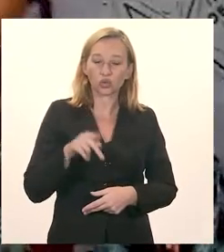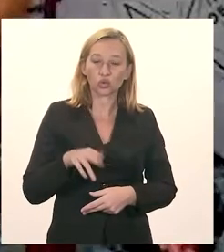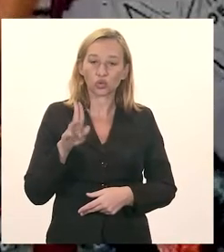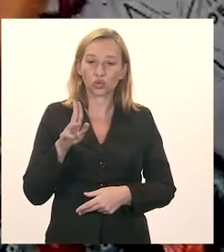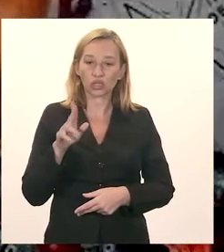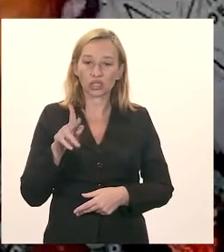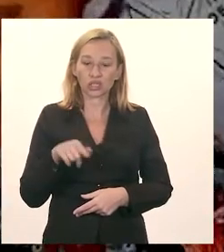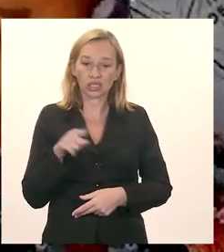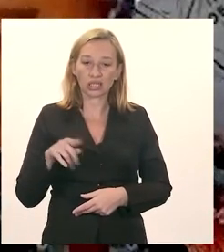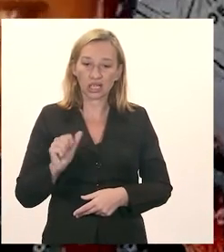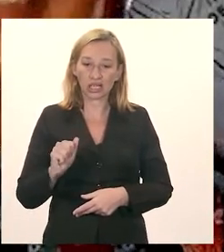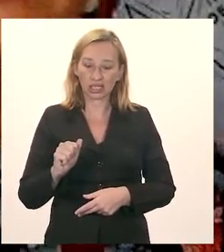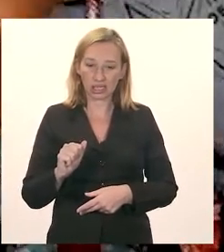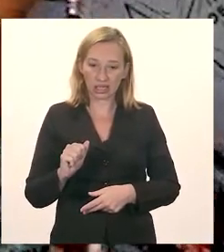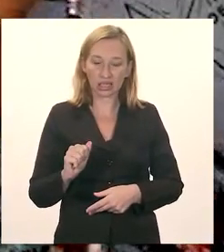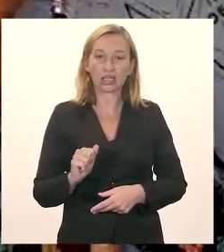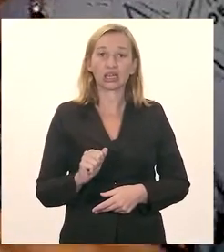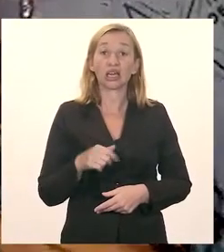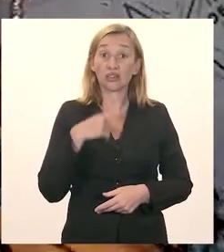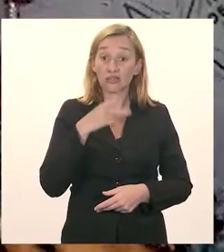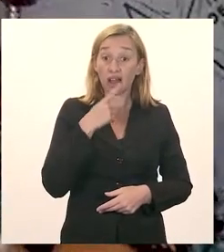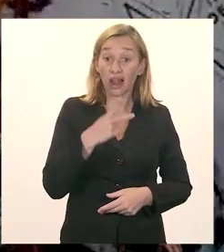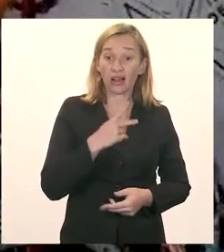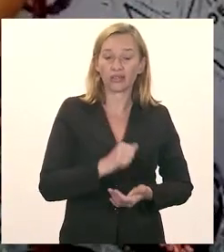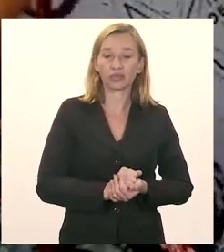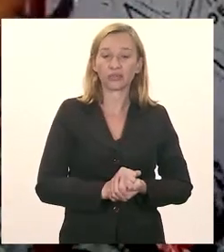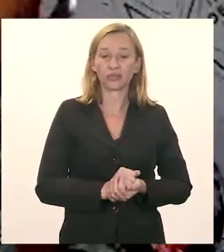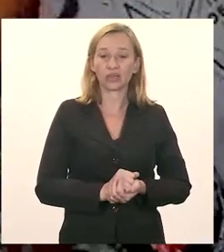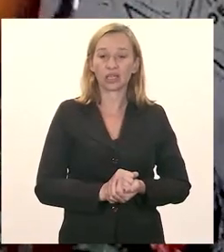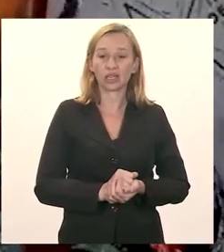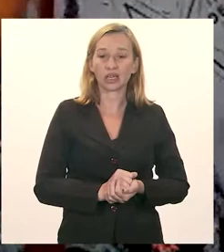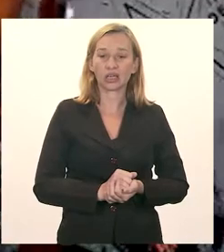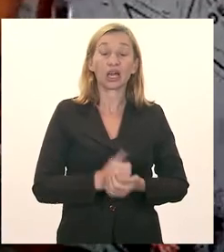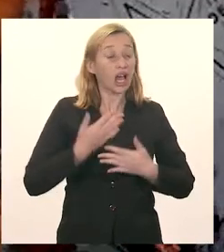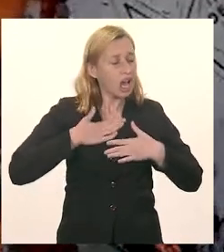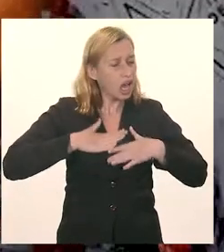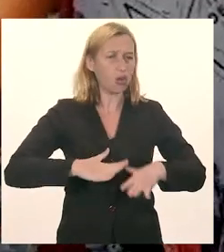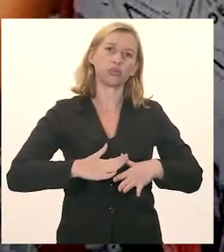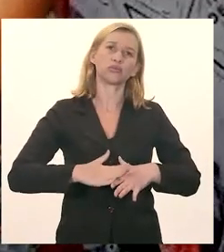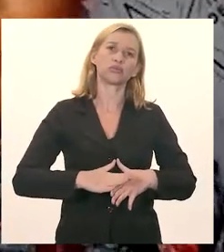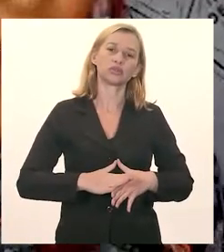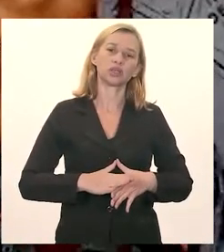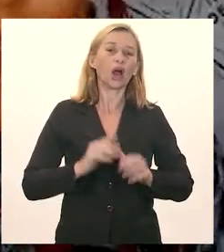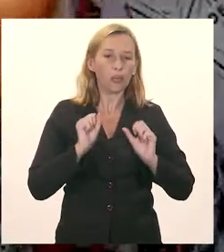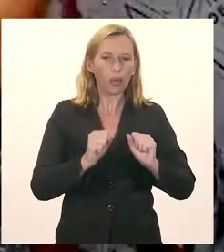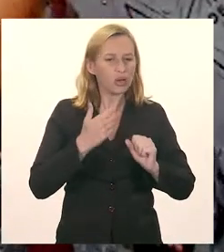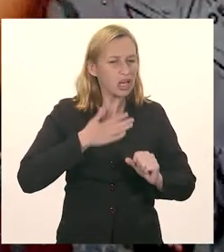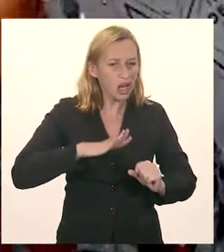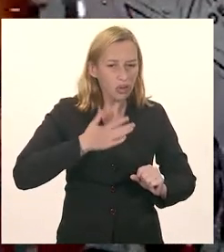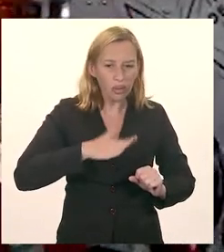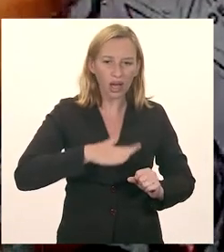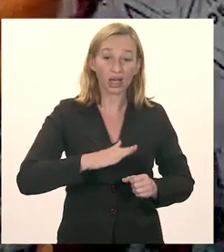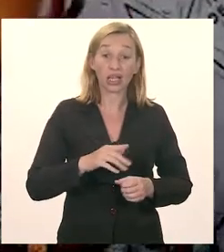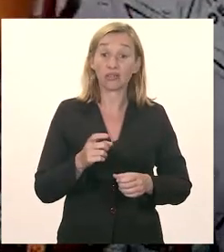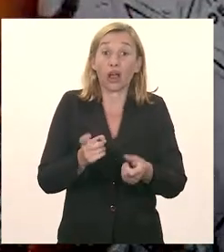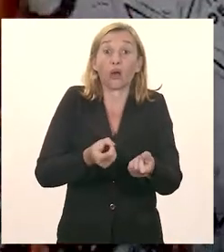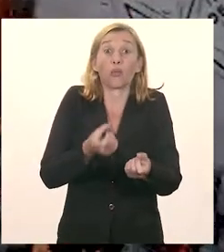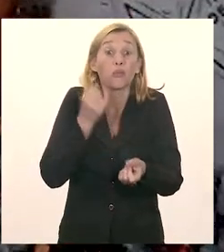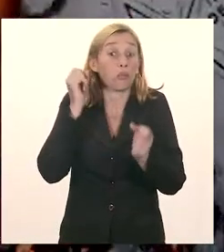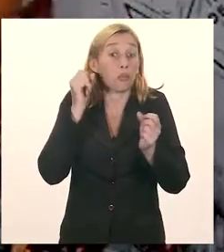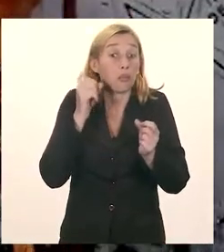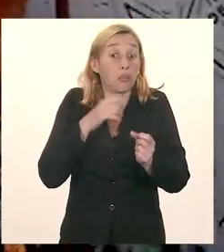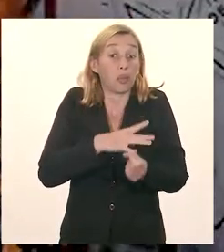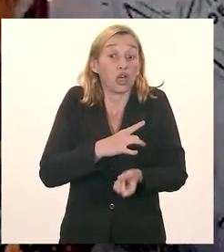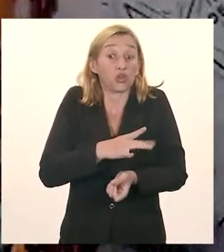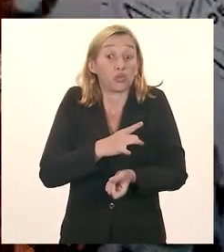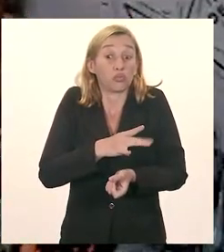que é uma representatividade de Natan, eles falavam assim, que ela dizia: calma, pode ficar tranquilo, porque eles estavam com medo, né?